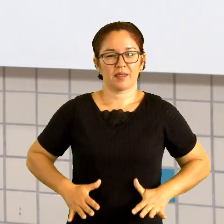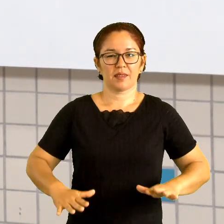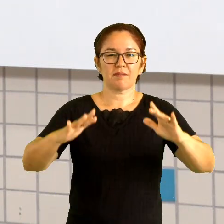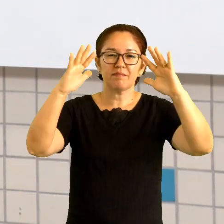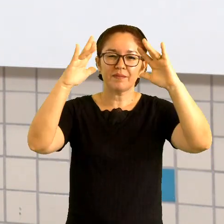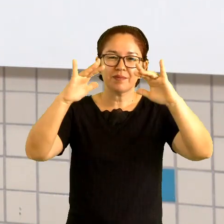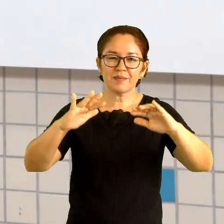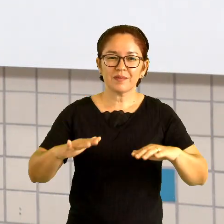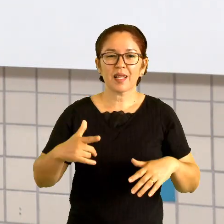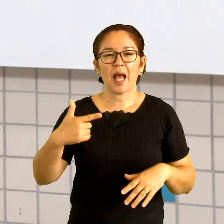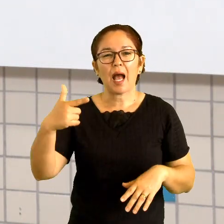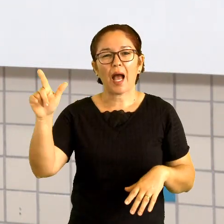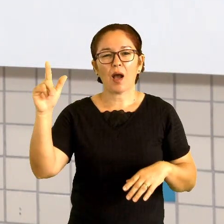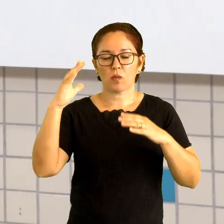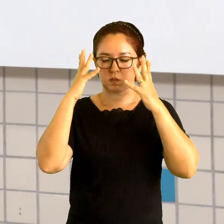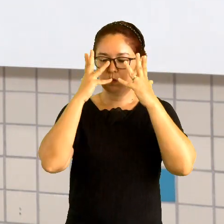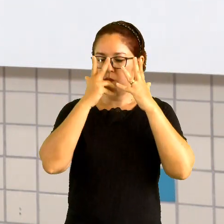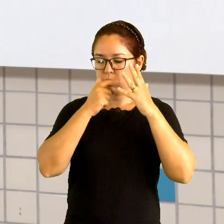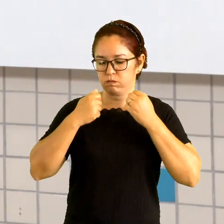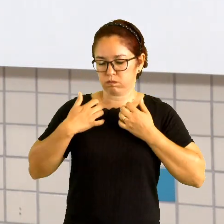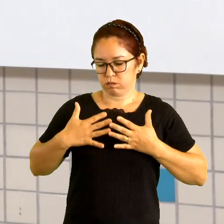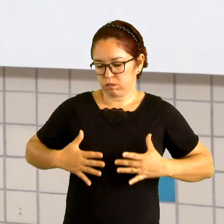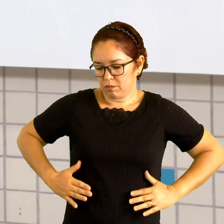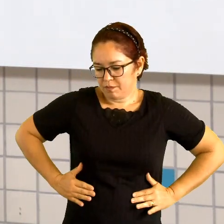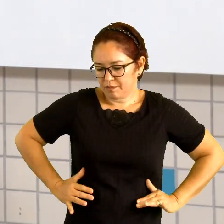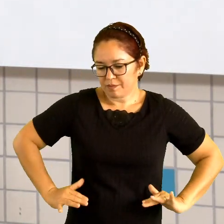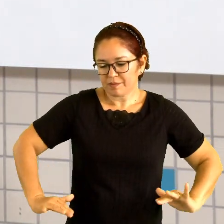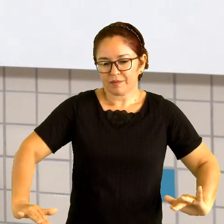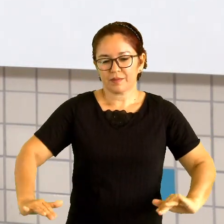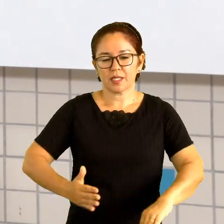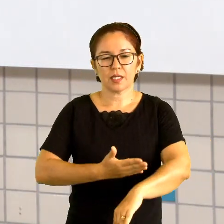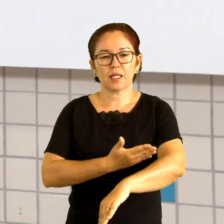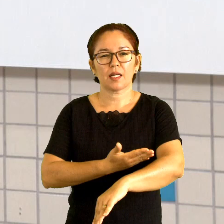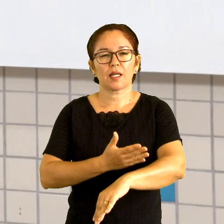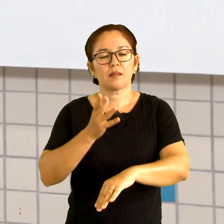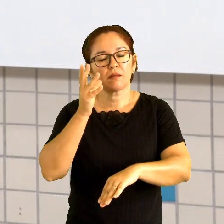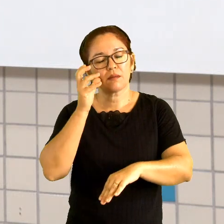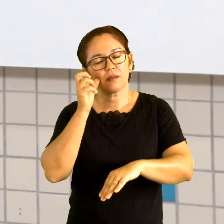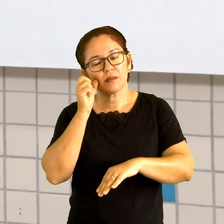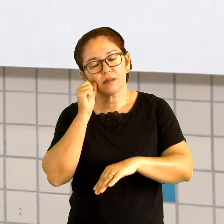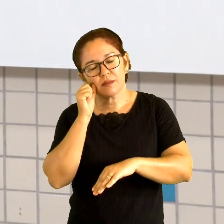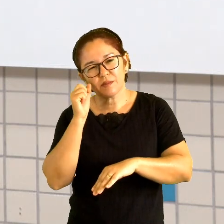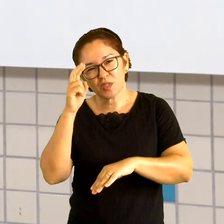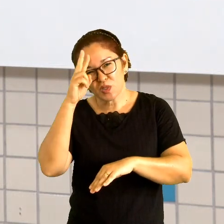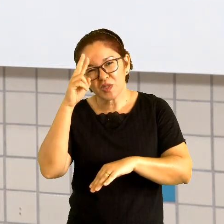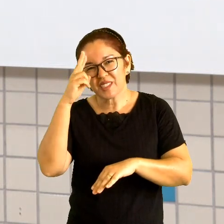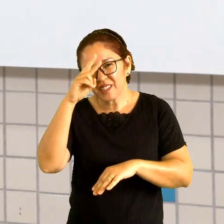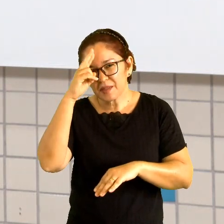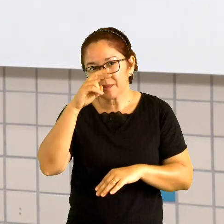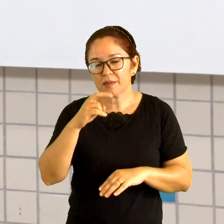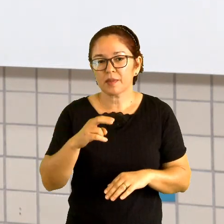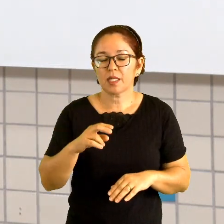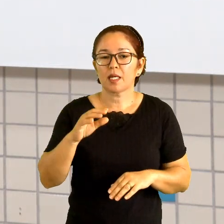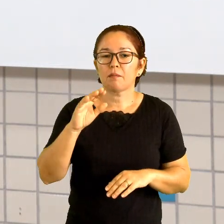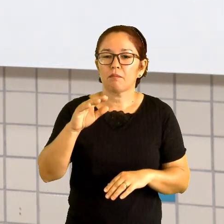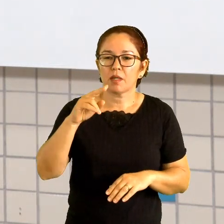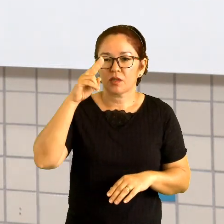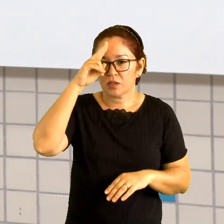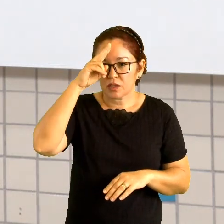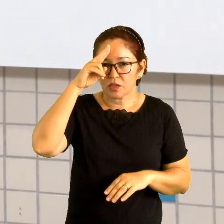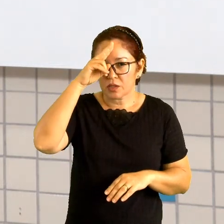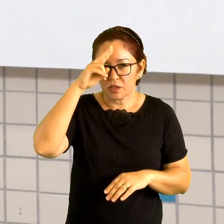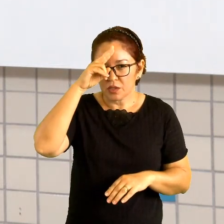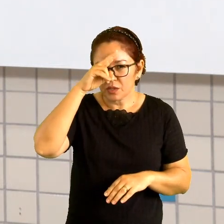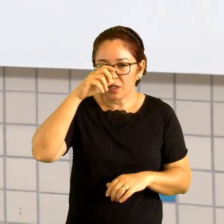Outra princesa. Elas eram princesas e heroínas. Mas lembram do final da história delas? Elas sempre